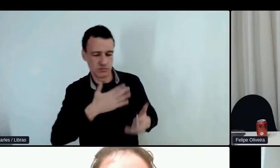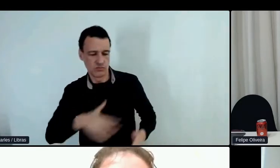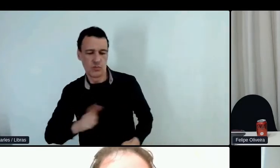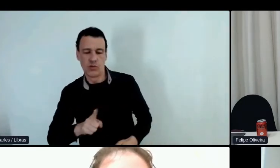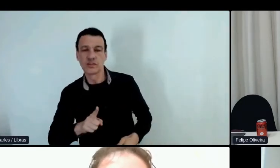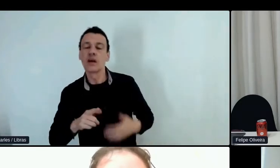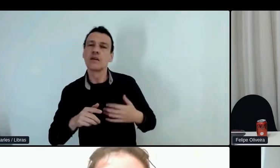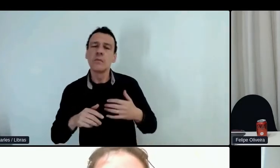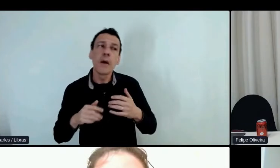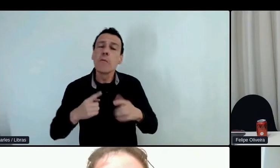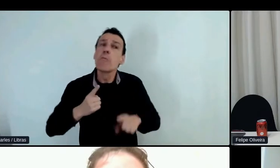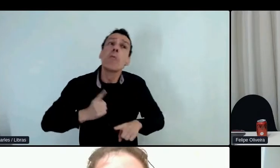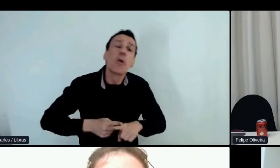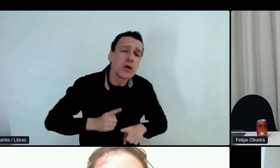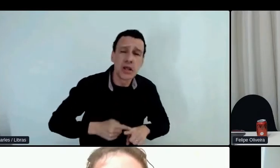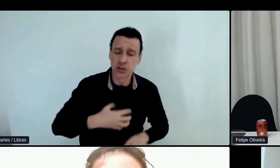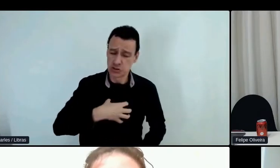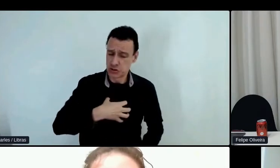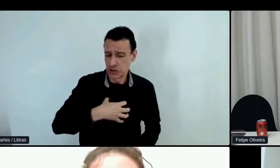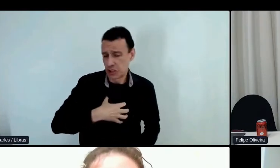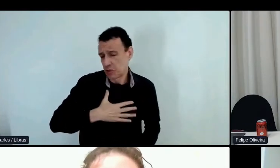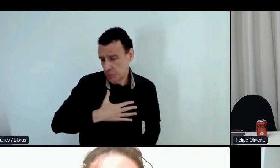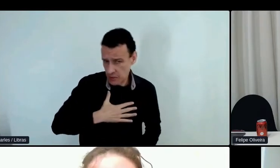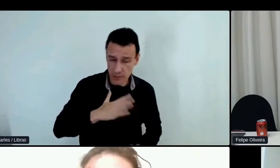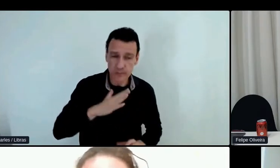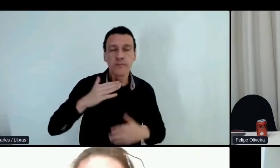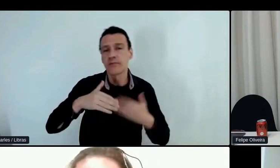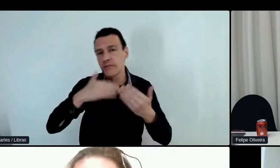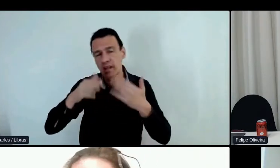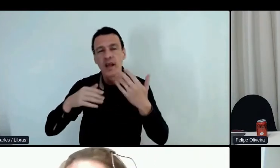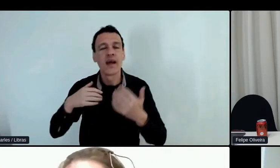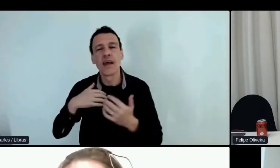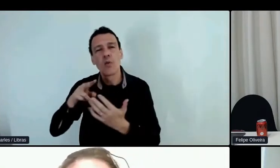ter internalizado todas as regras, tudo, para que não